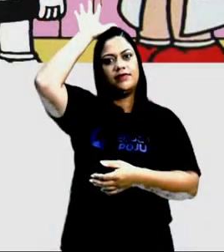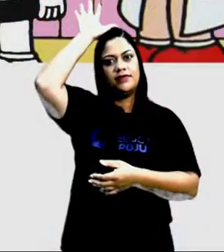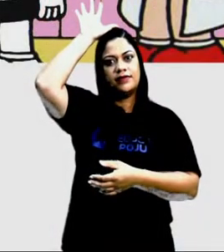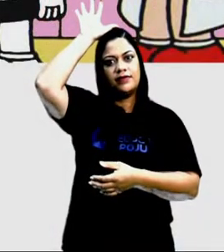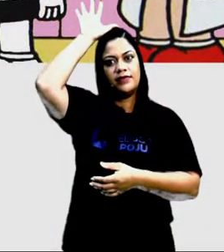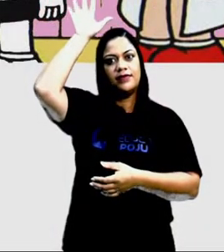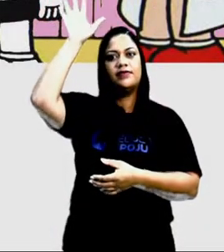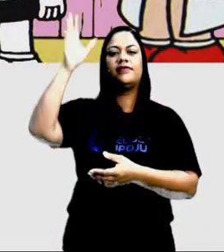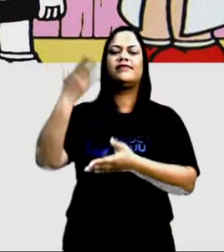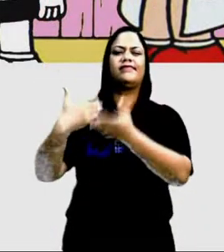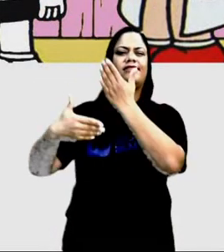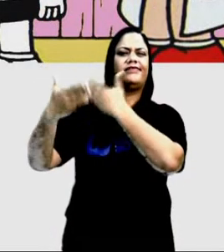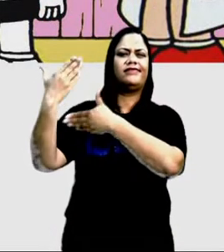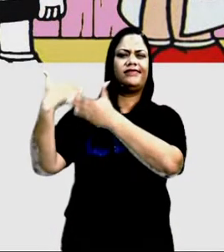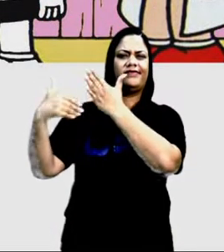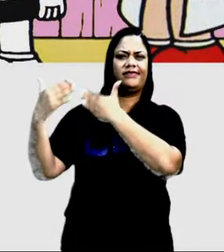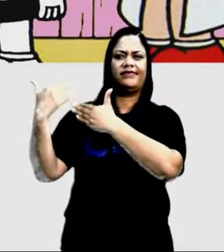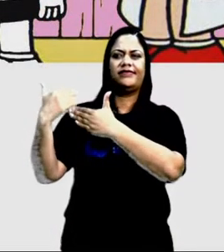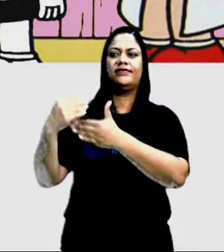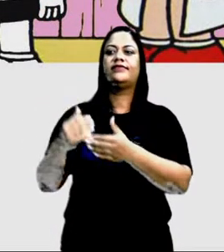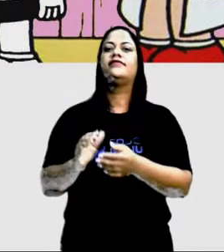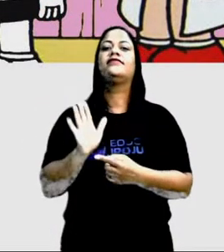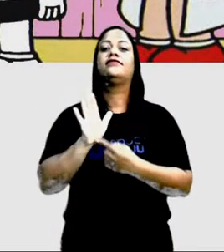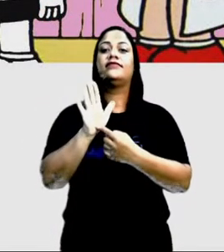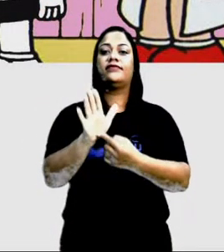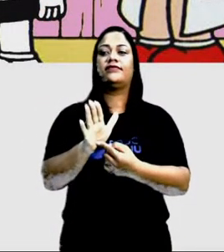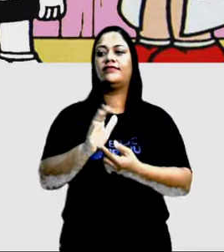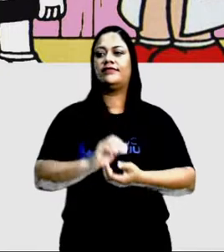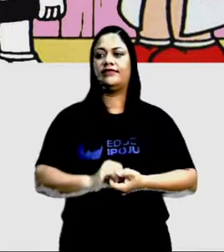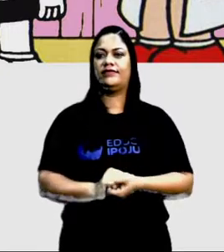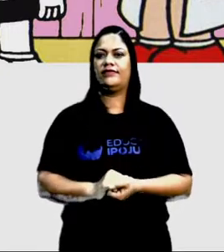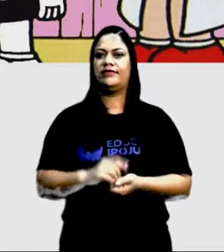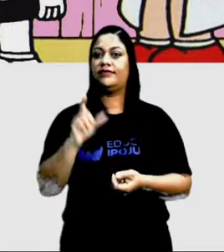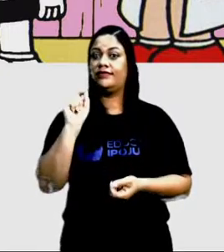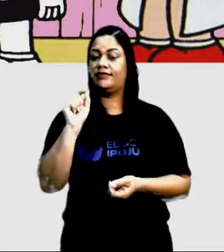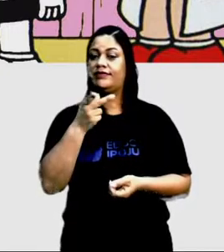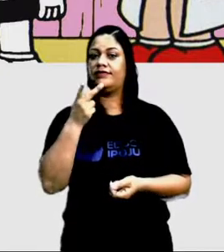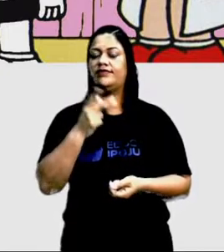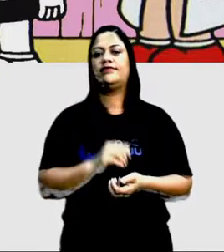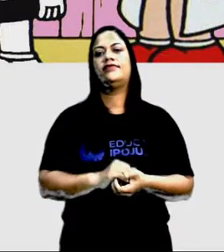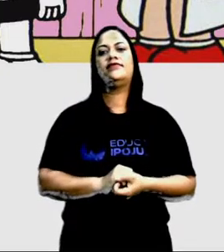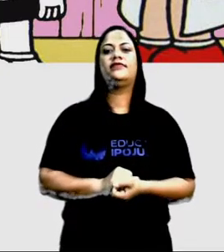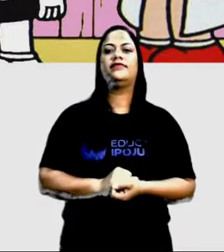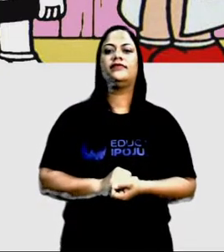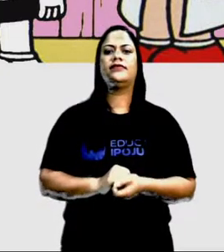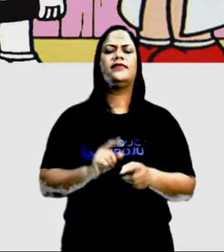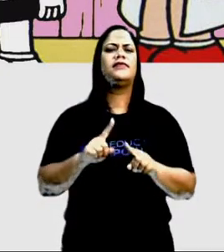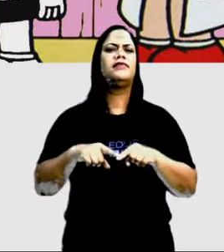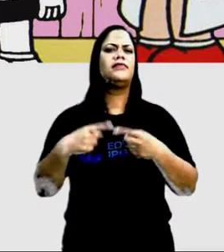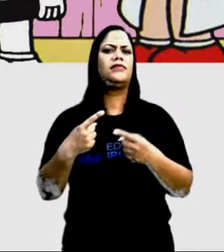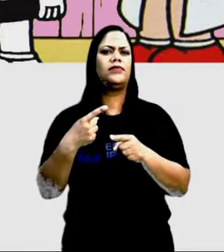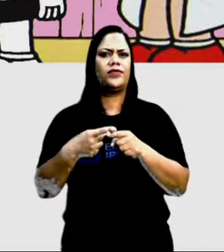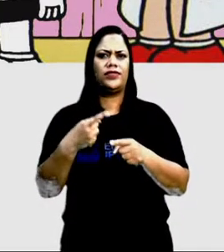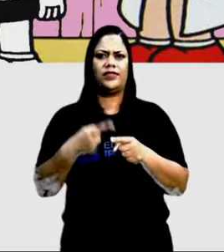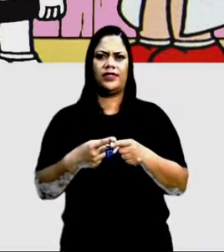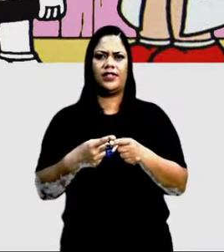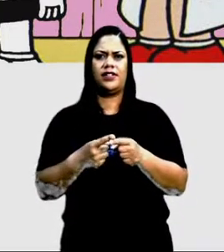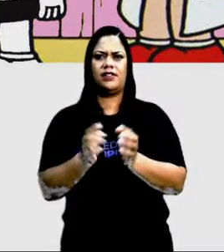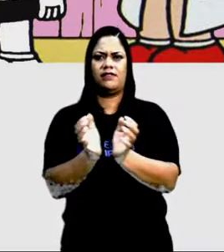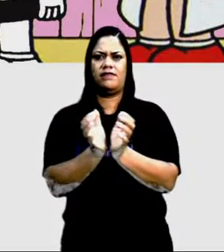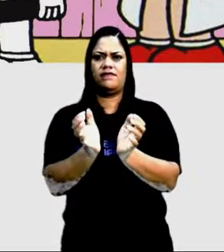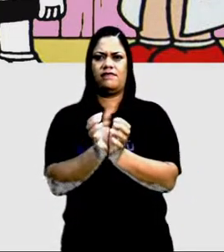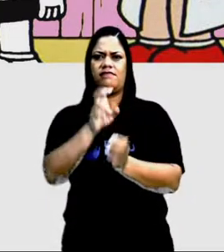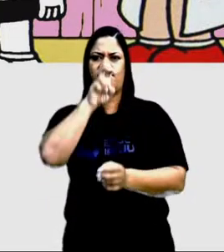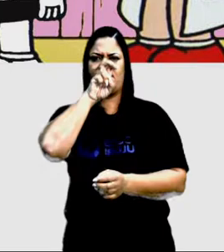60 anos atrás. Olha o Cebolinha quando apareceu. Ele diz assim, ó: Mas por que a turma é dela e